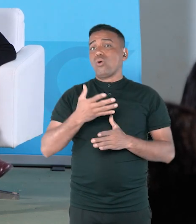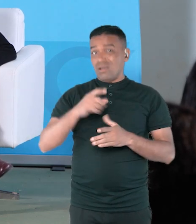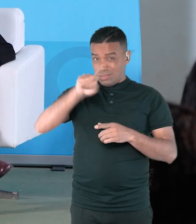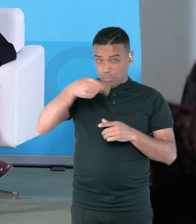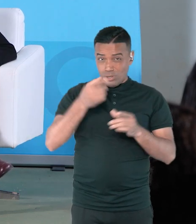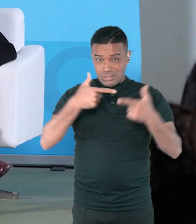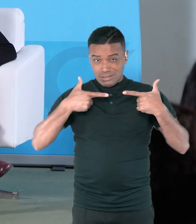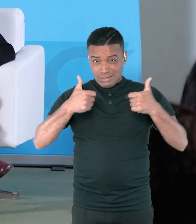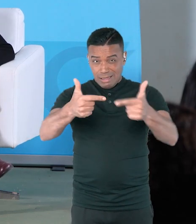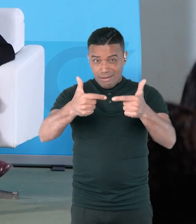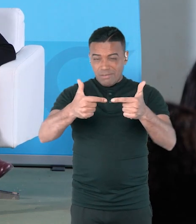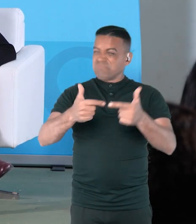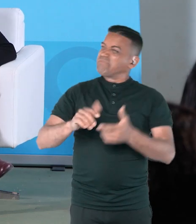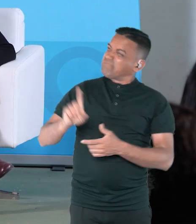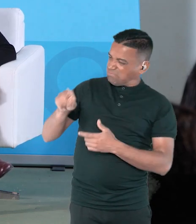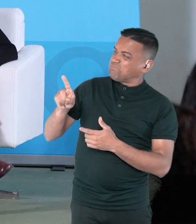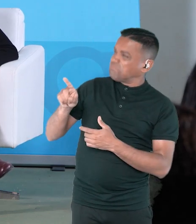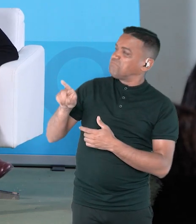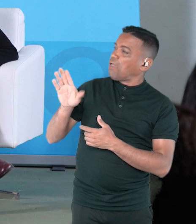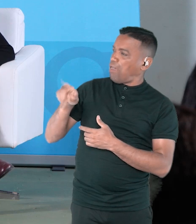foi? Exatamente, 40...